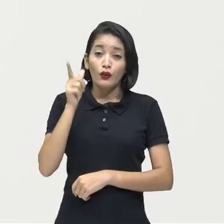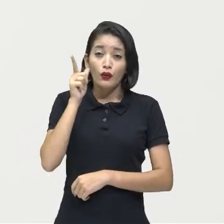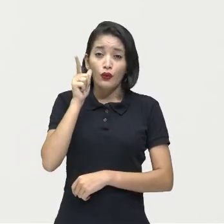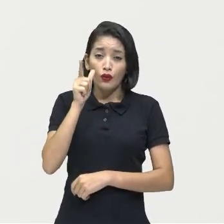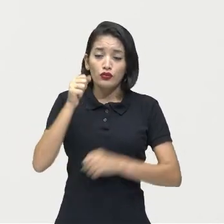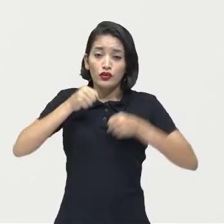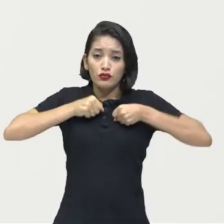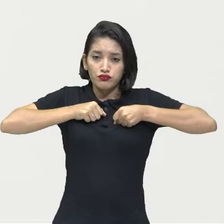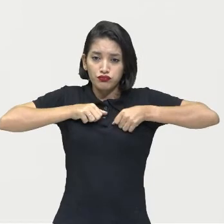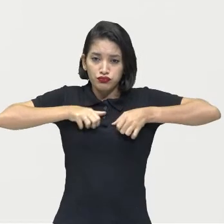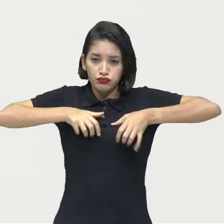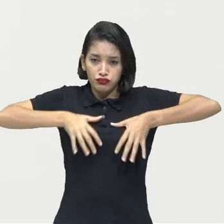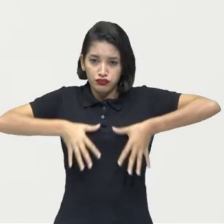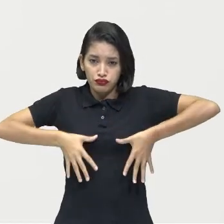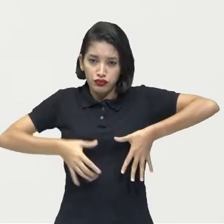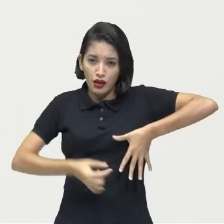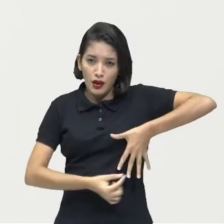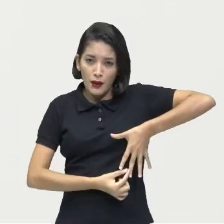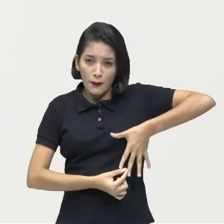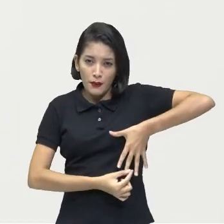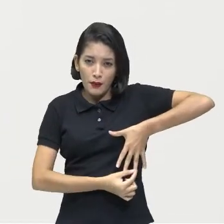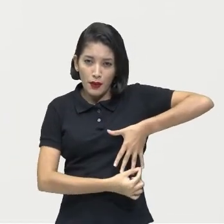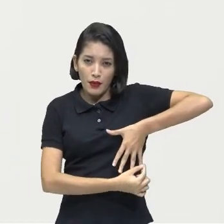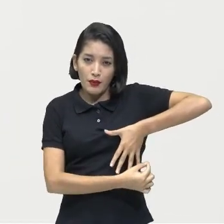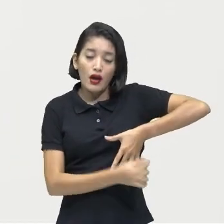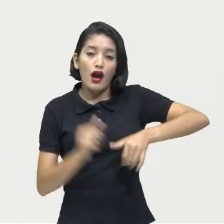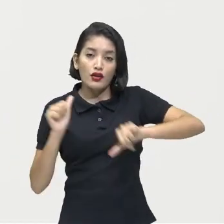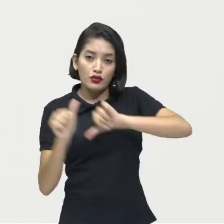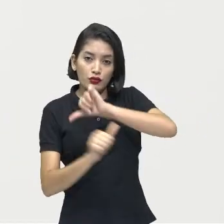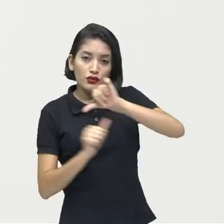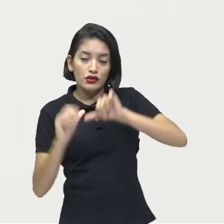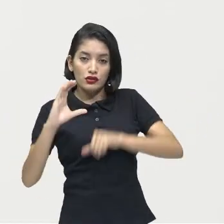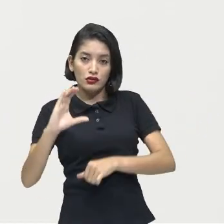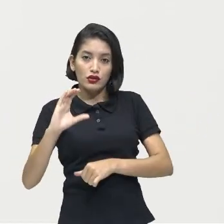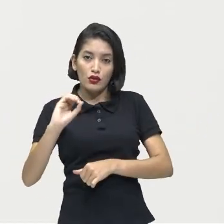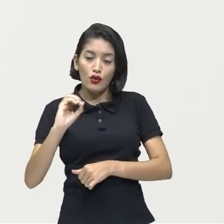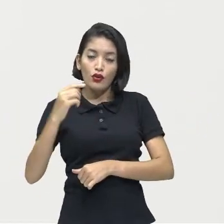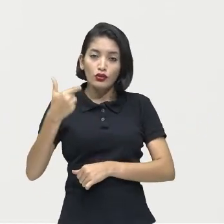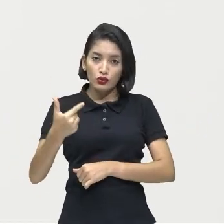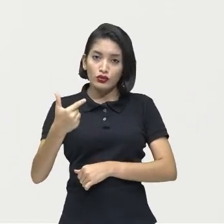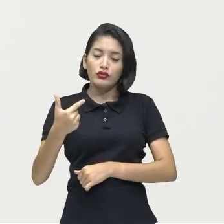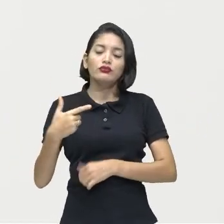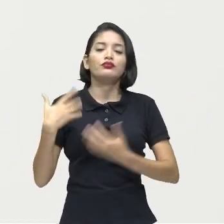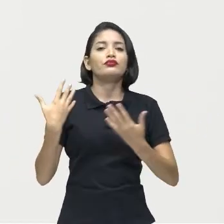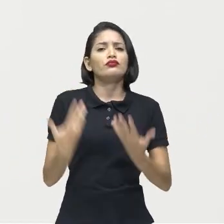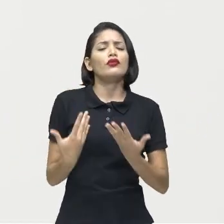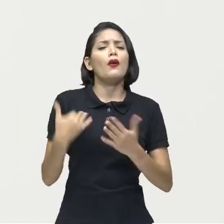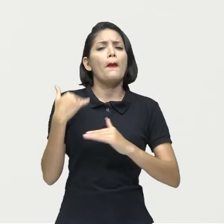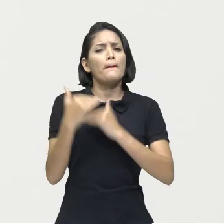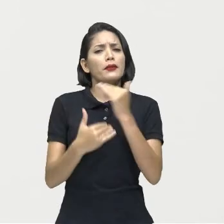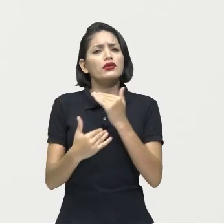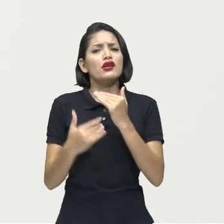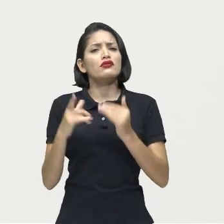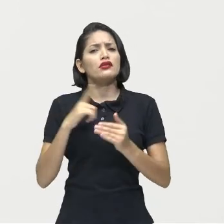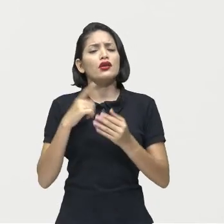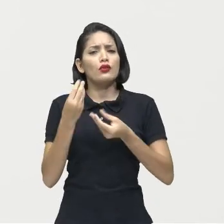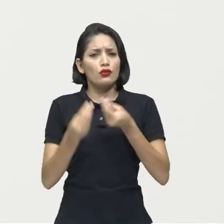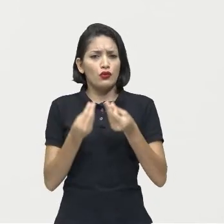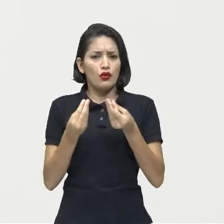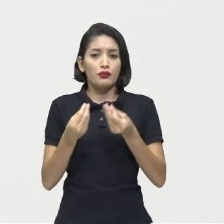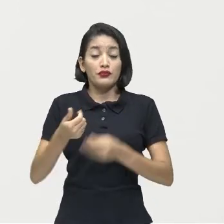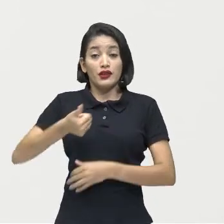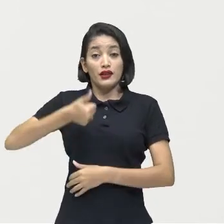nos alvéolos pulmonares com as trocas gasosas. Esse caminho, né, a gente observa aqui algumas estruturas.